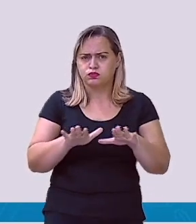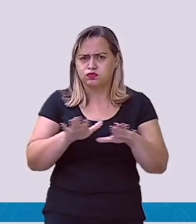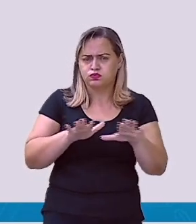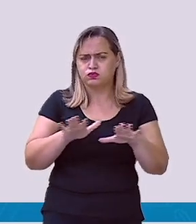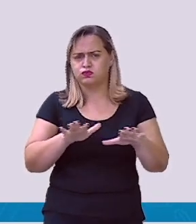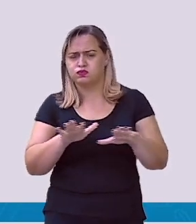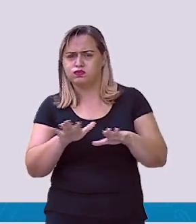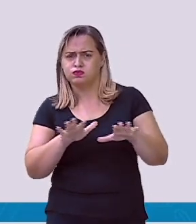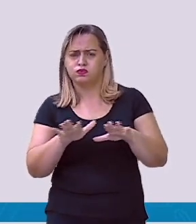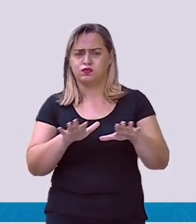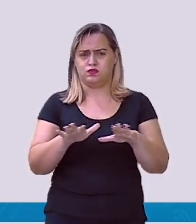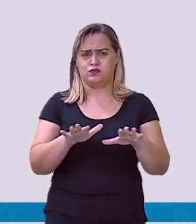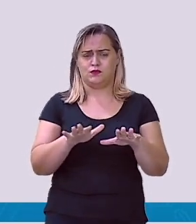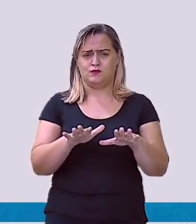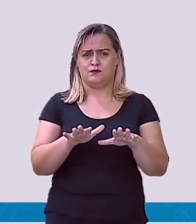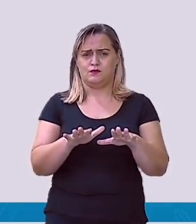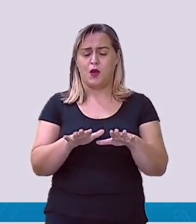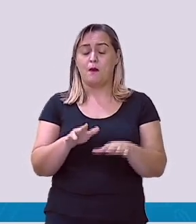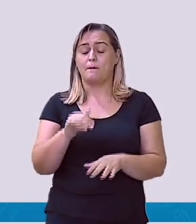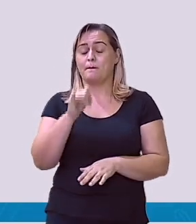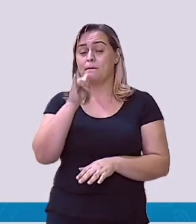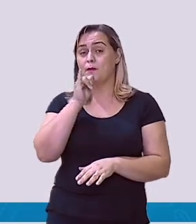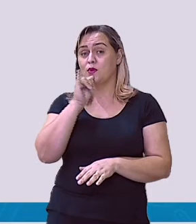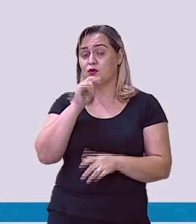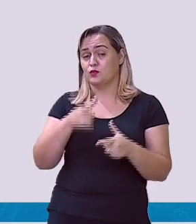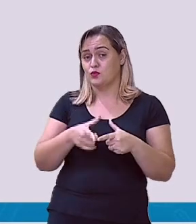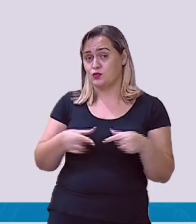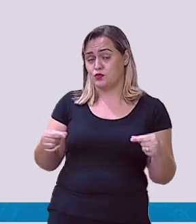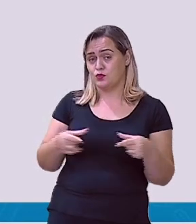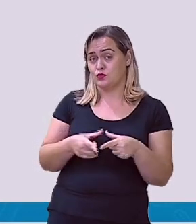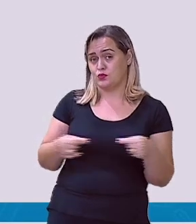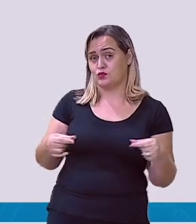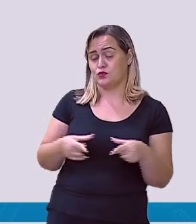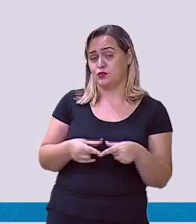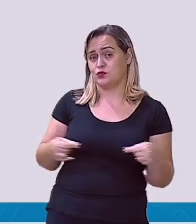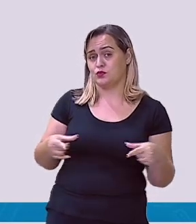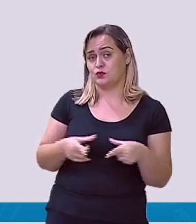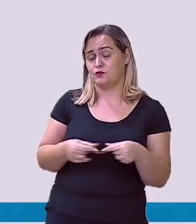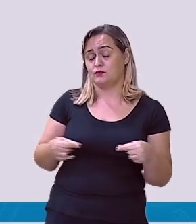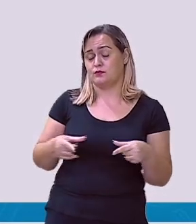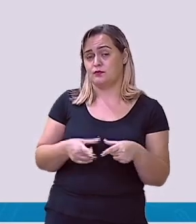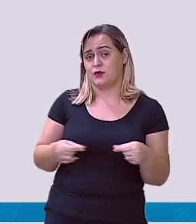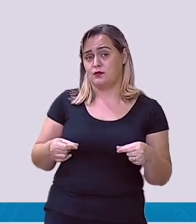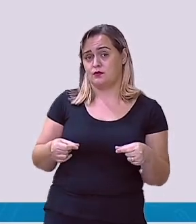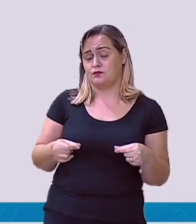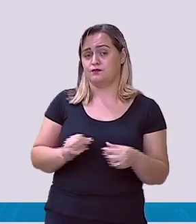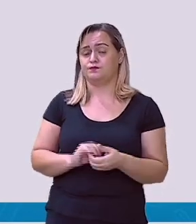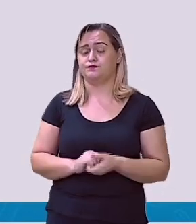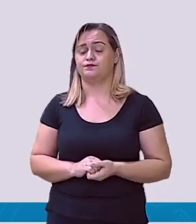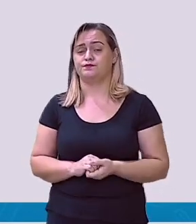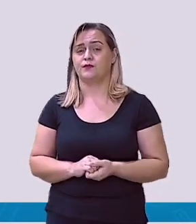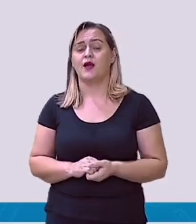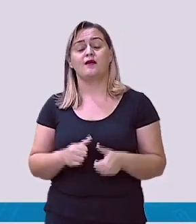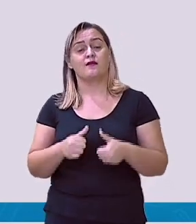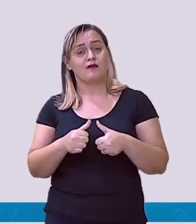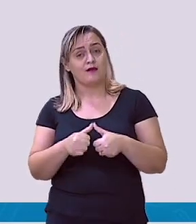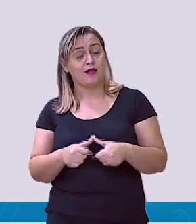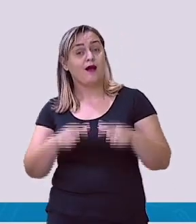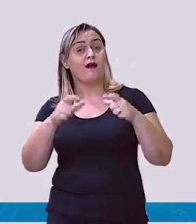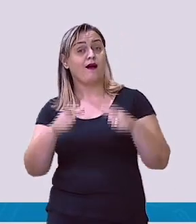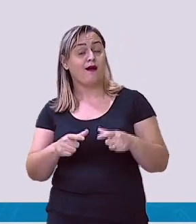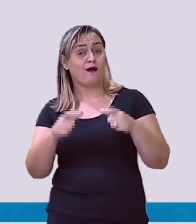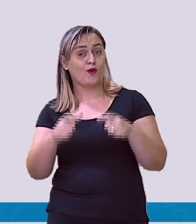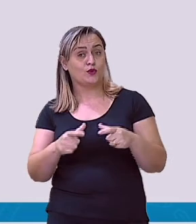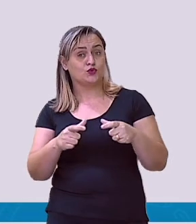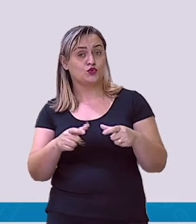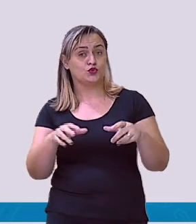vou utilizar o Japão como exemplo, que o Japão está exatamente, num local de